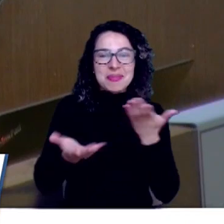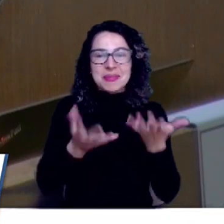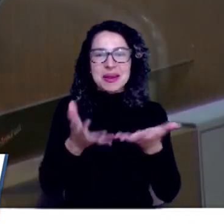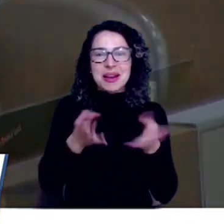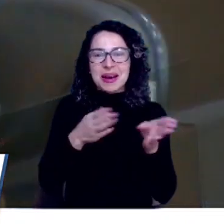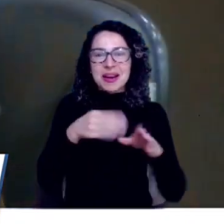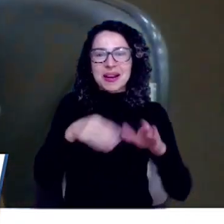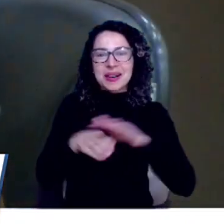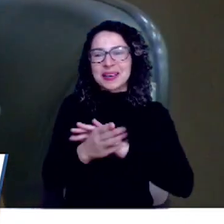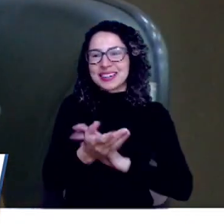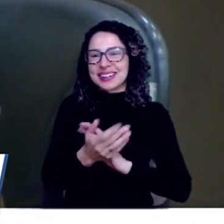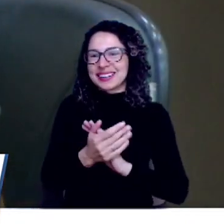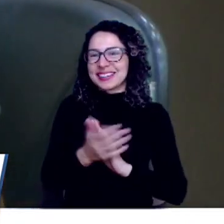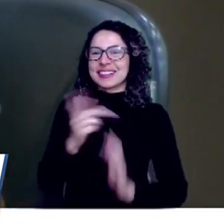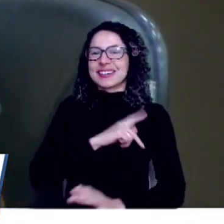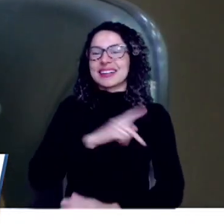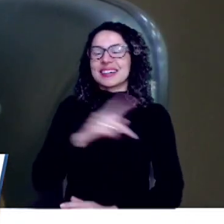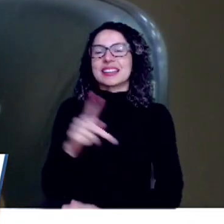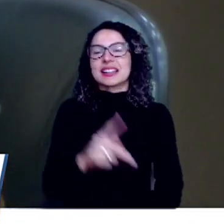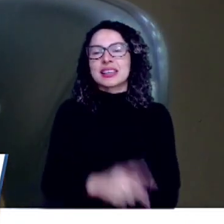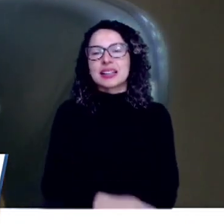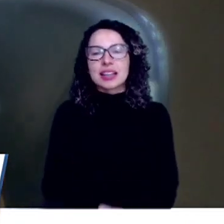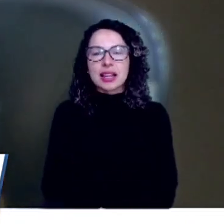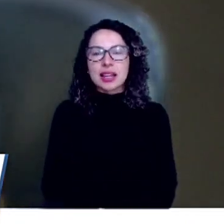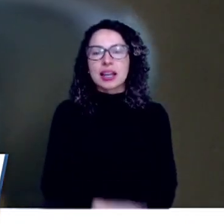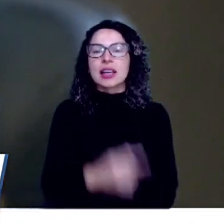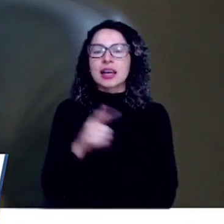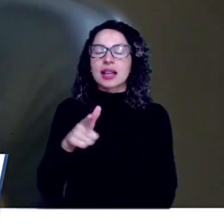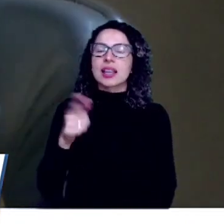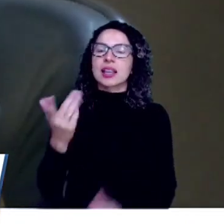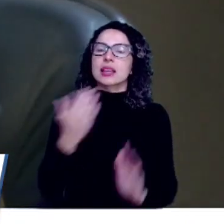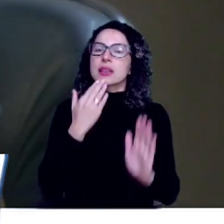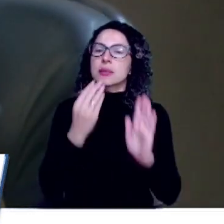Senhor presidente, na verdade, esse requerimento,